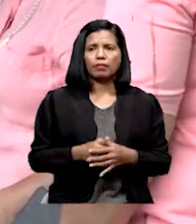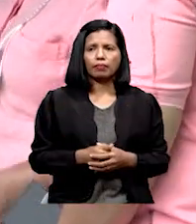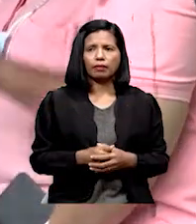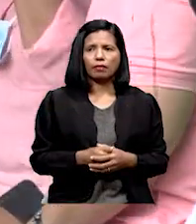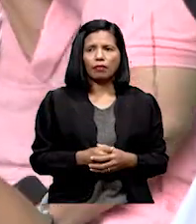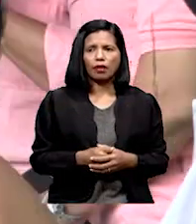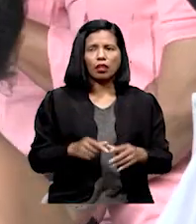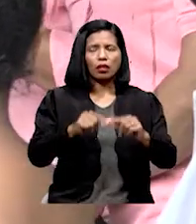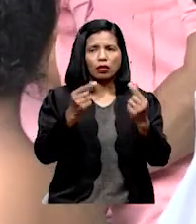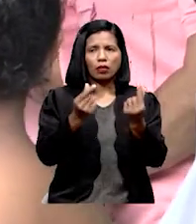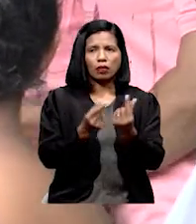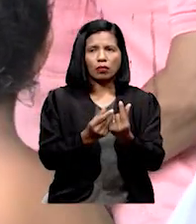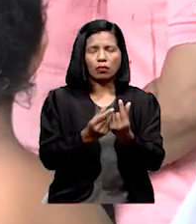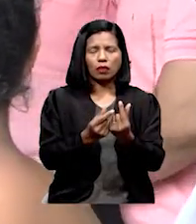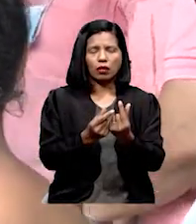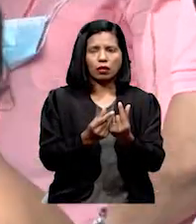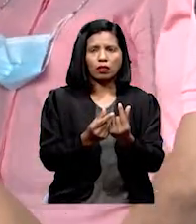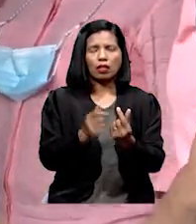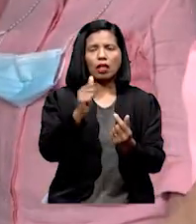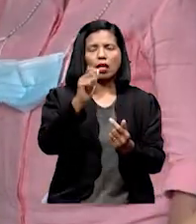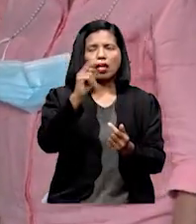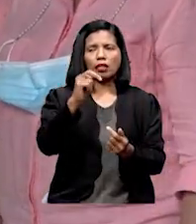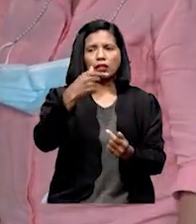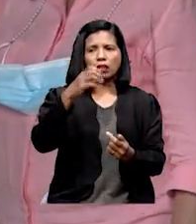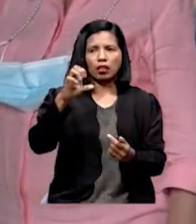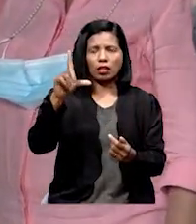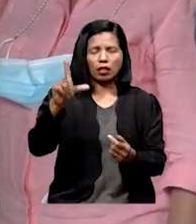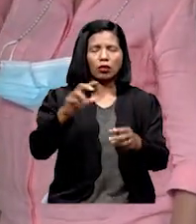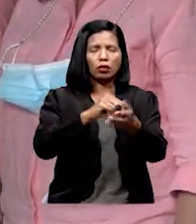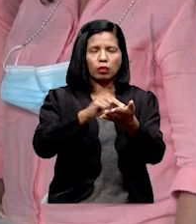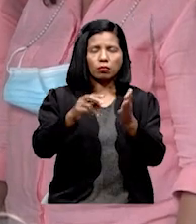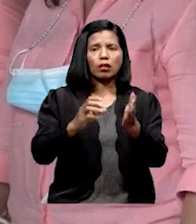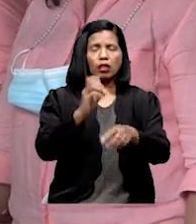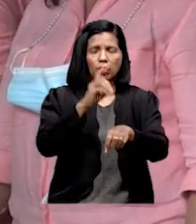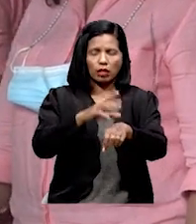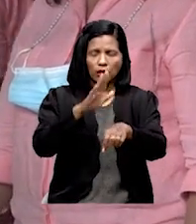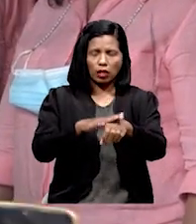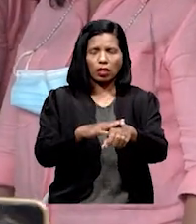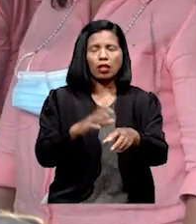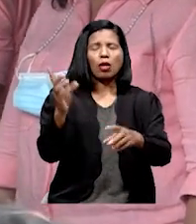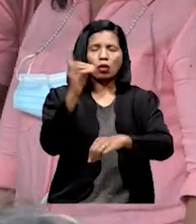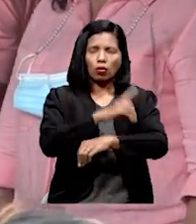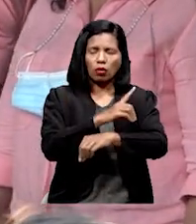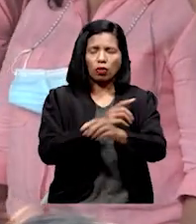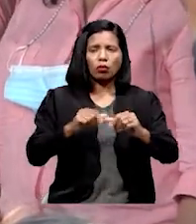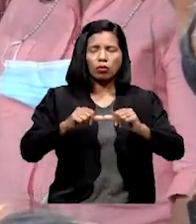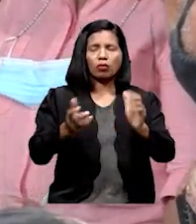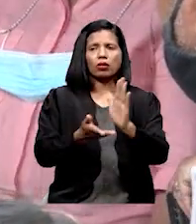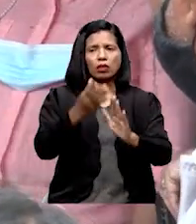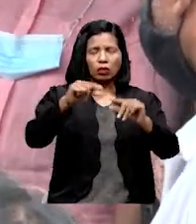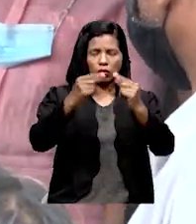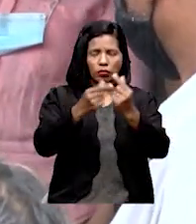Coordenadora Grupo FIAR, Angela Corvelo Sarmento Hateten, o número caso dengue nebe cada loran continua sae. Grupo FIAR